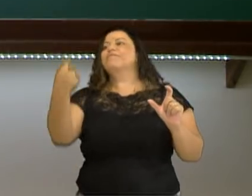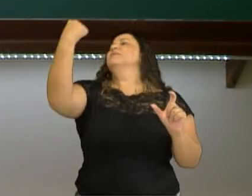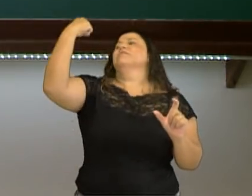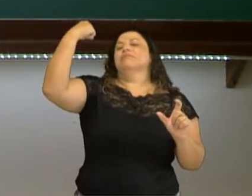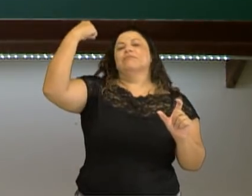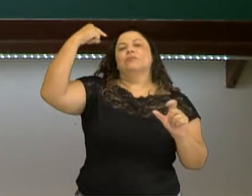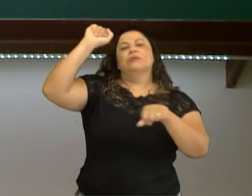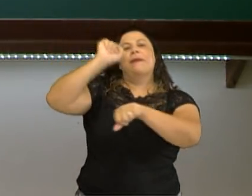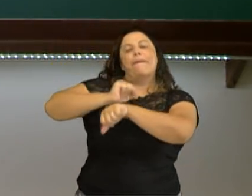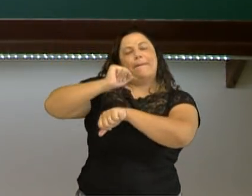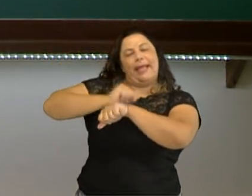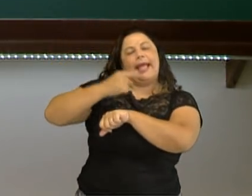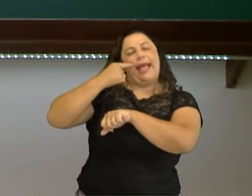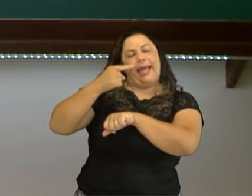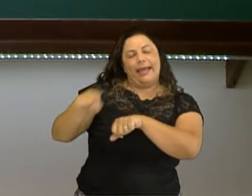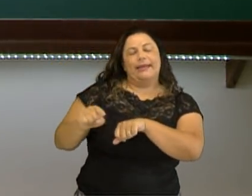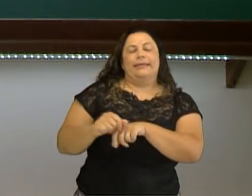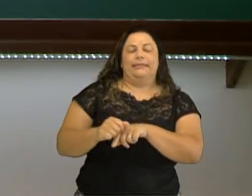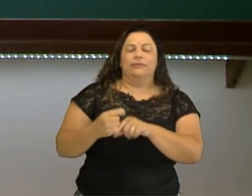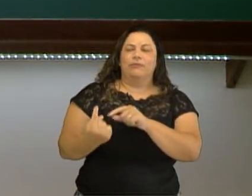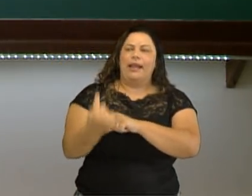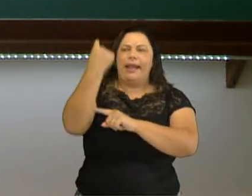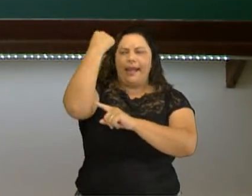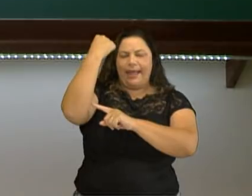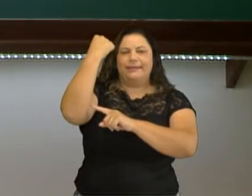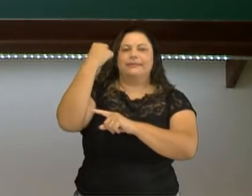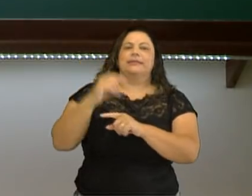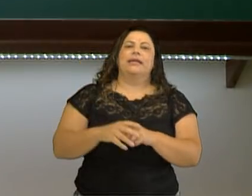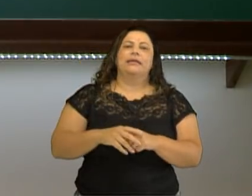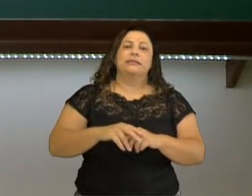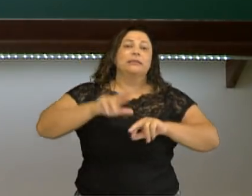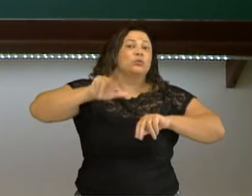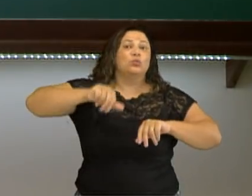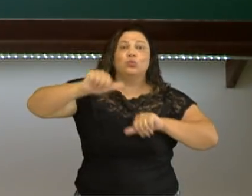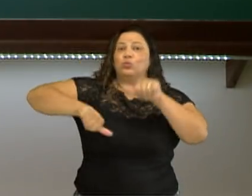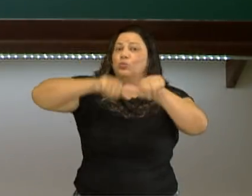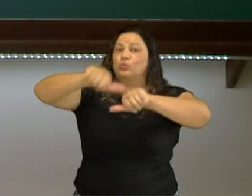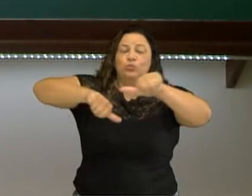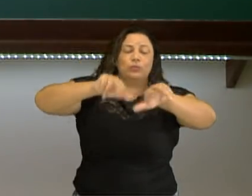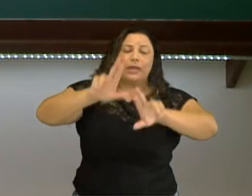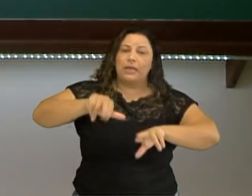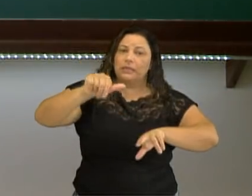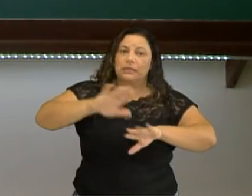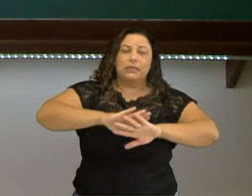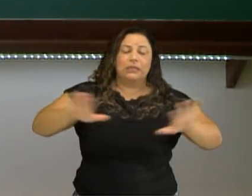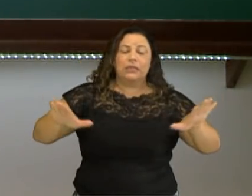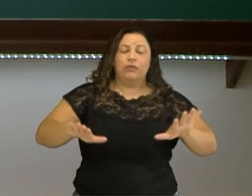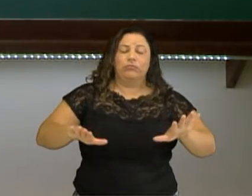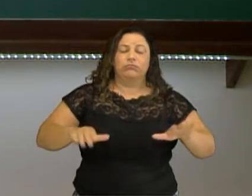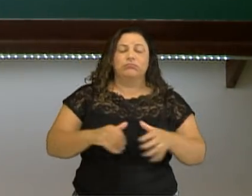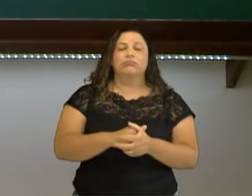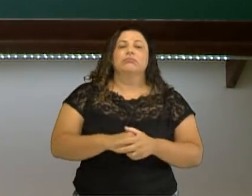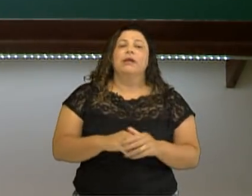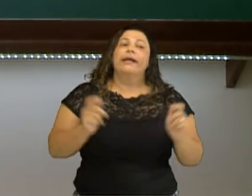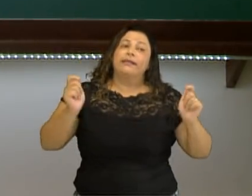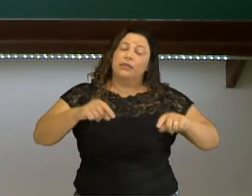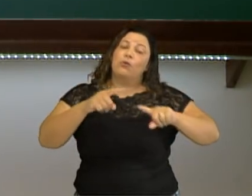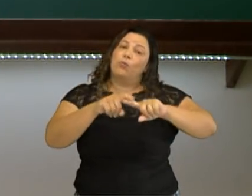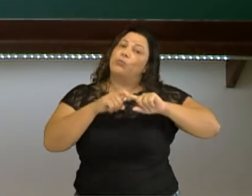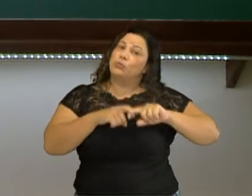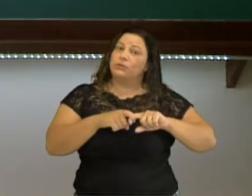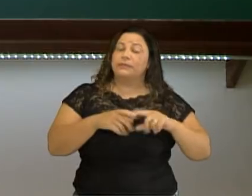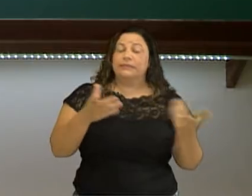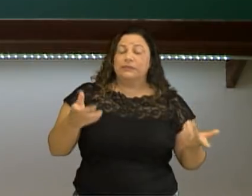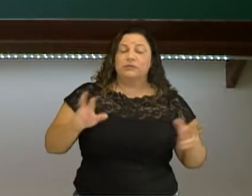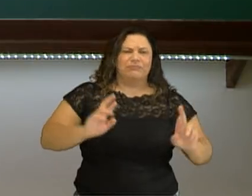de ter as reformas ortográficas. Então, latim é a língua que nós usamos para dar esses nomes científicos. Por isso que é tão